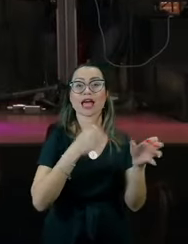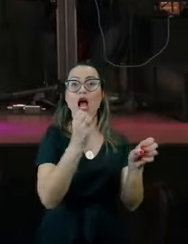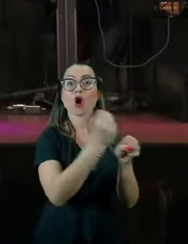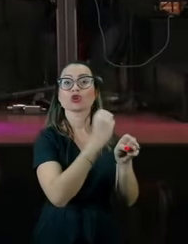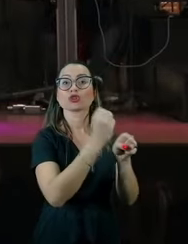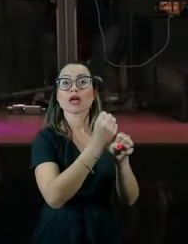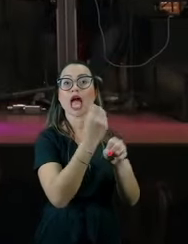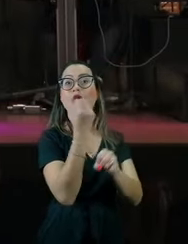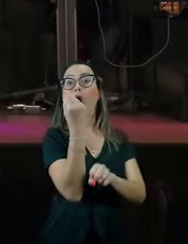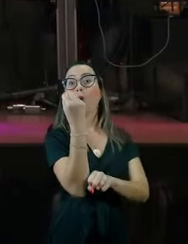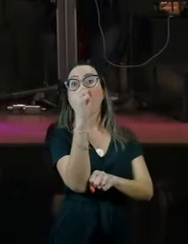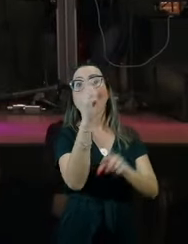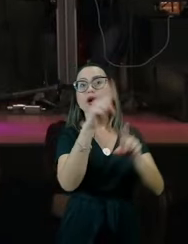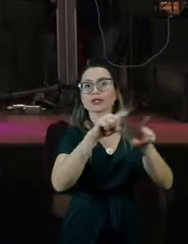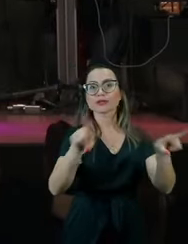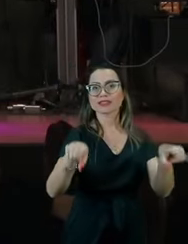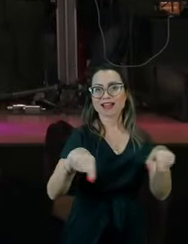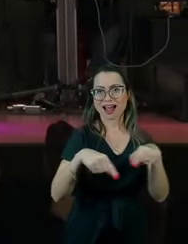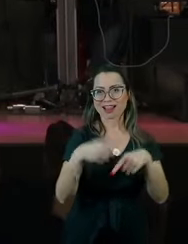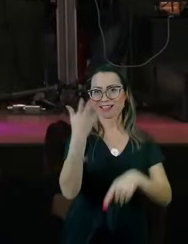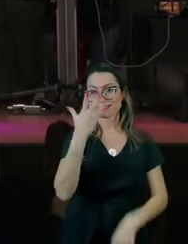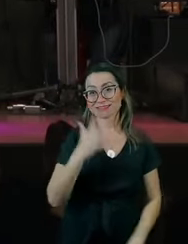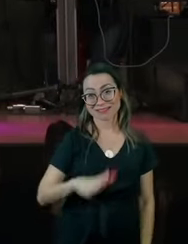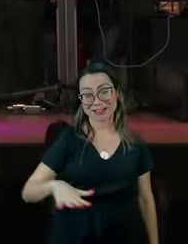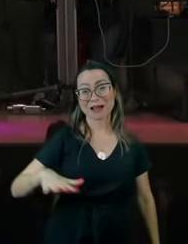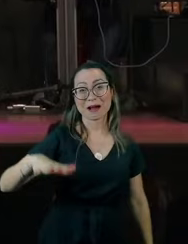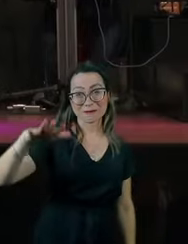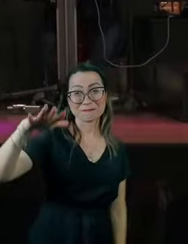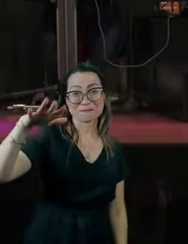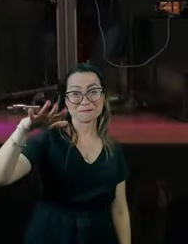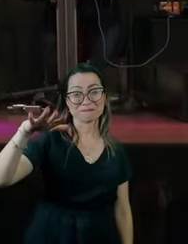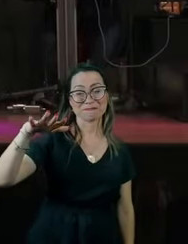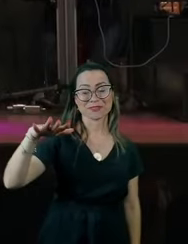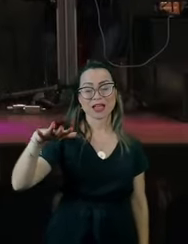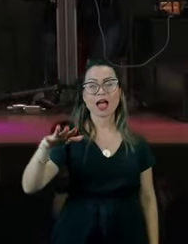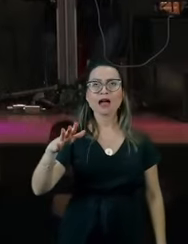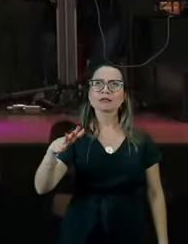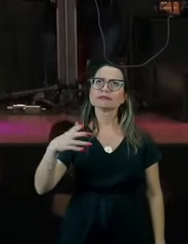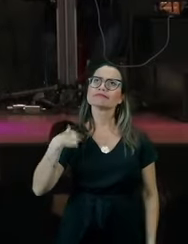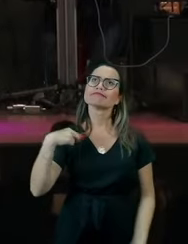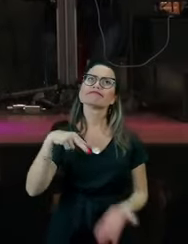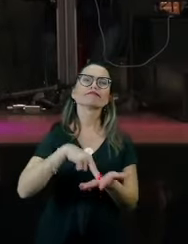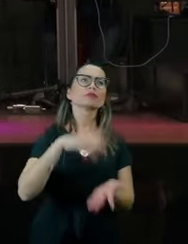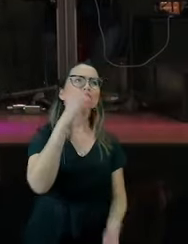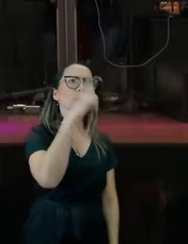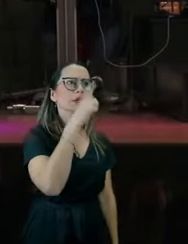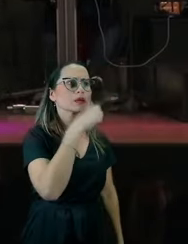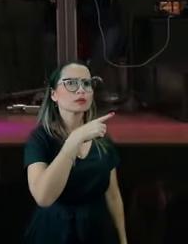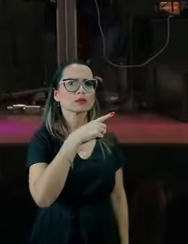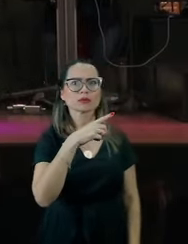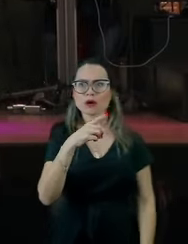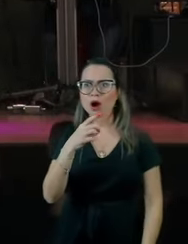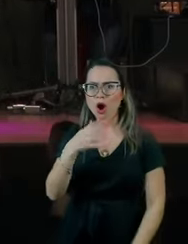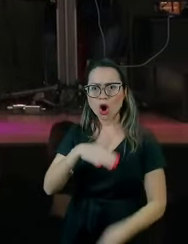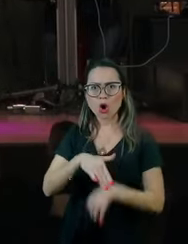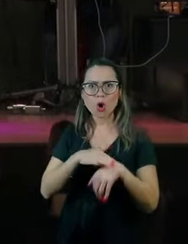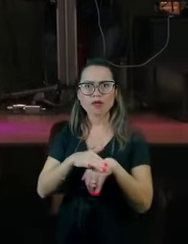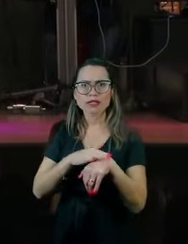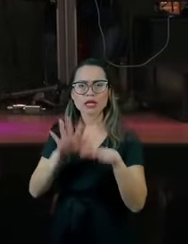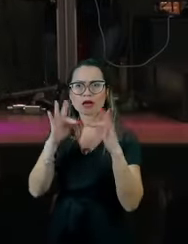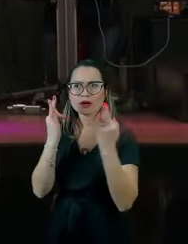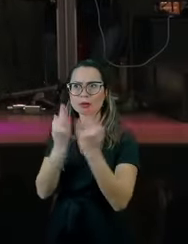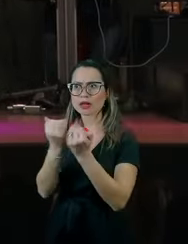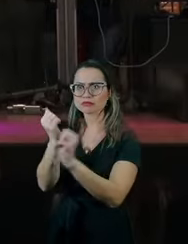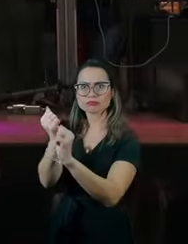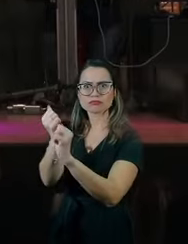Ministério Infantil. Gente, eu estava aqui domingo conversando com uma família, de repente eu olhei a fila enorme do infantil. Eu corri lá para ver o que